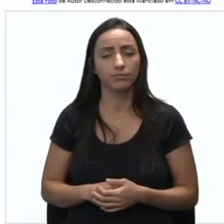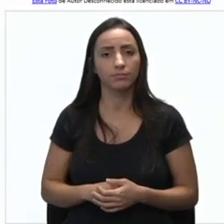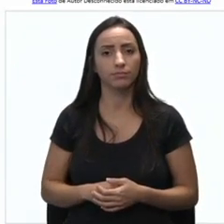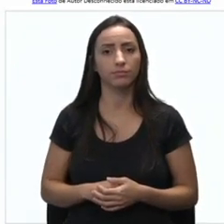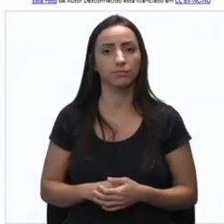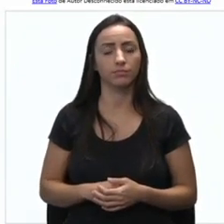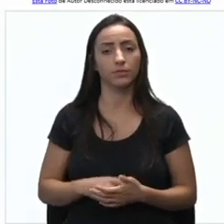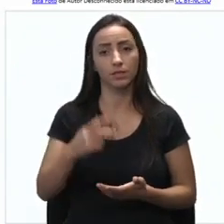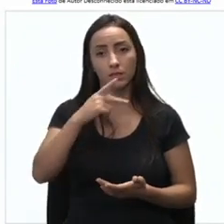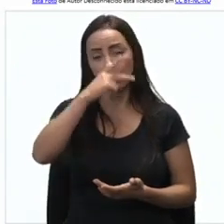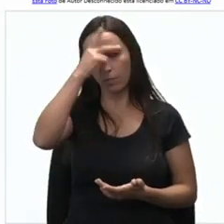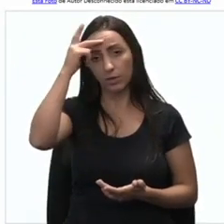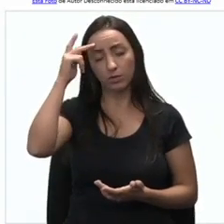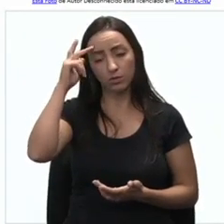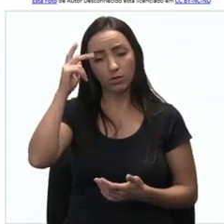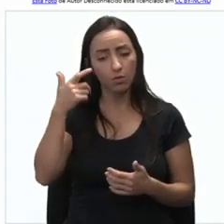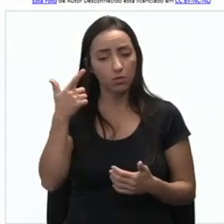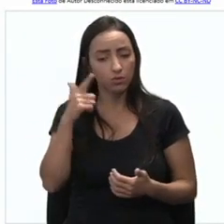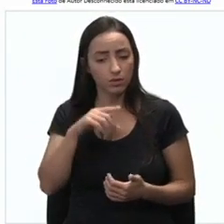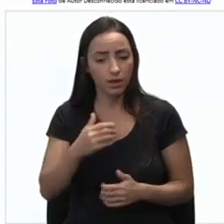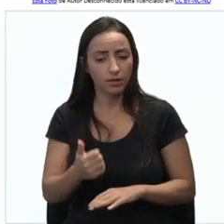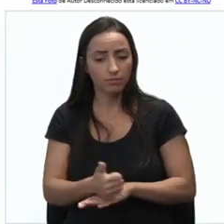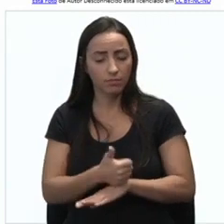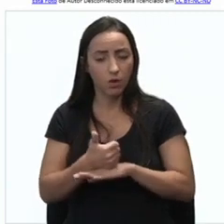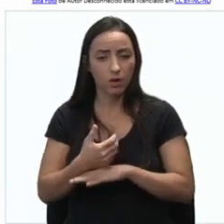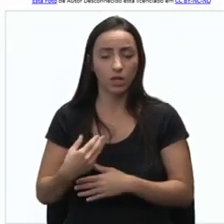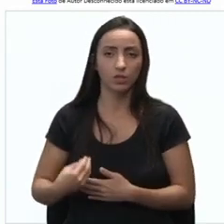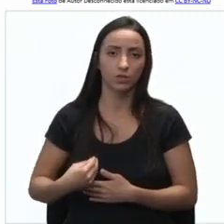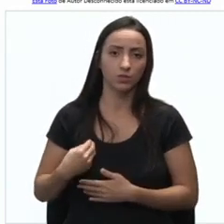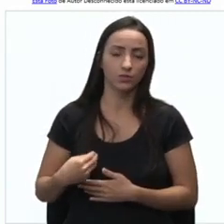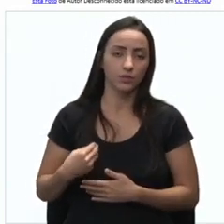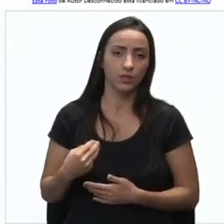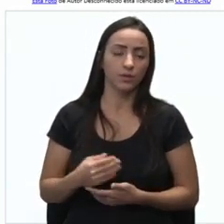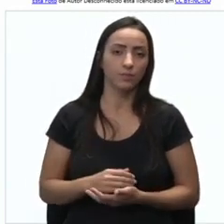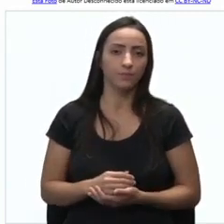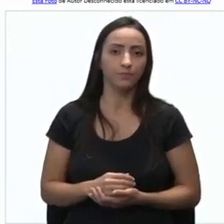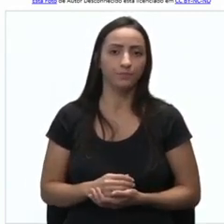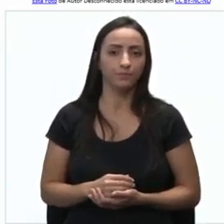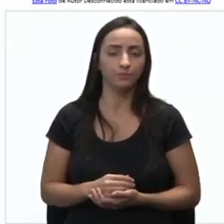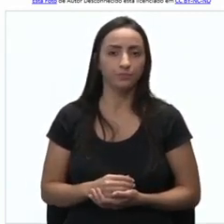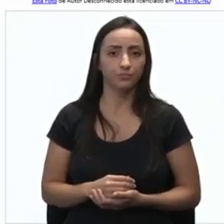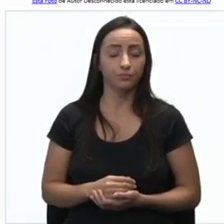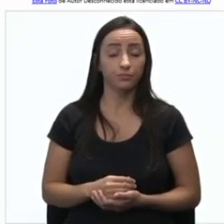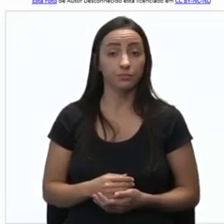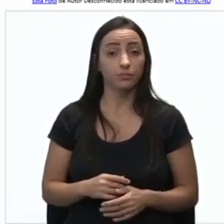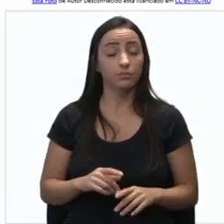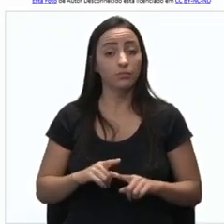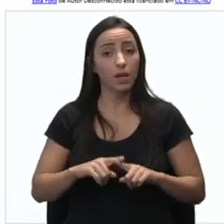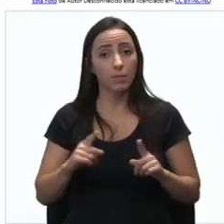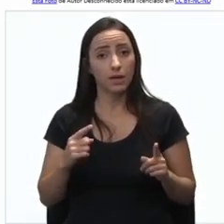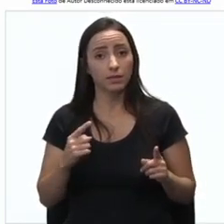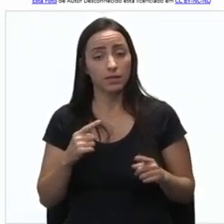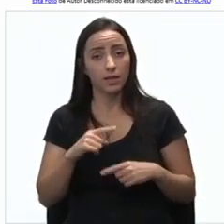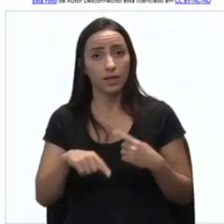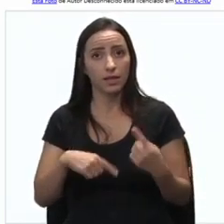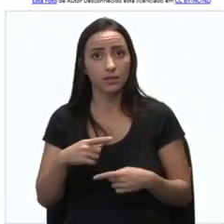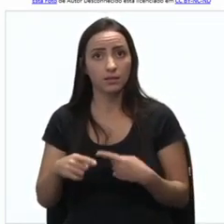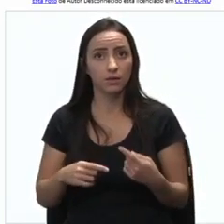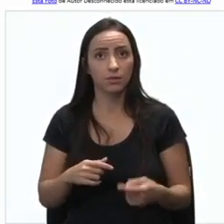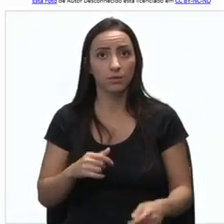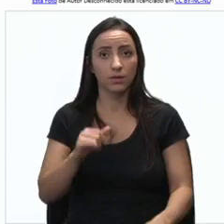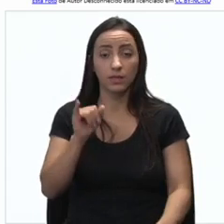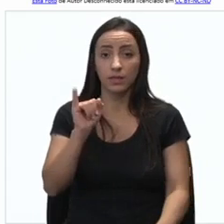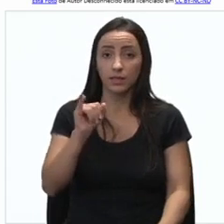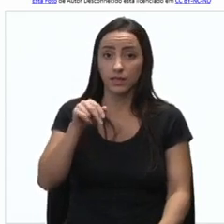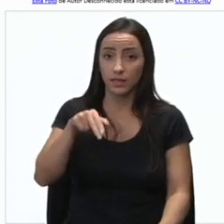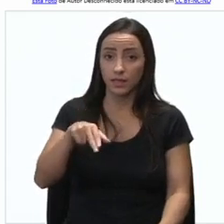indivíduo viver bem, ter uma qualidade de vida aí no seu dia a dia. Agora, a relação estabelecida entre uma